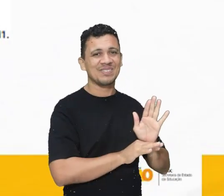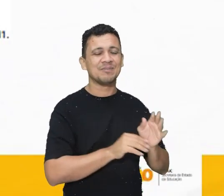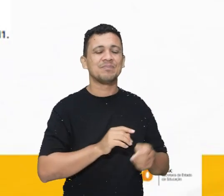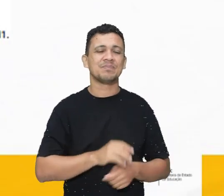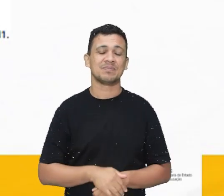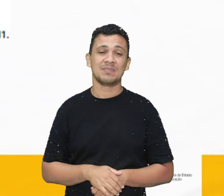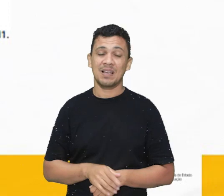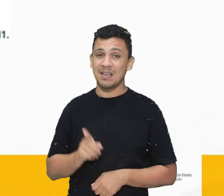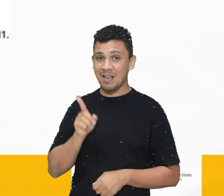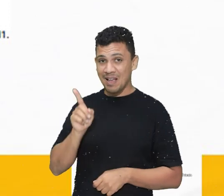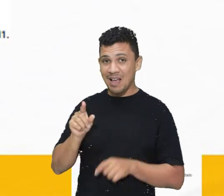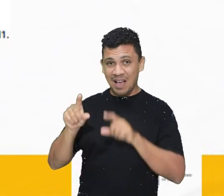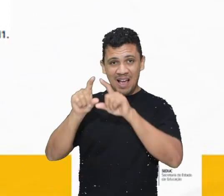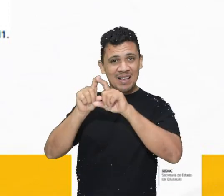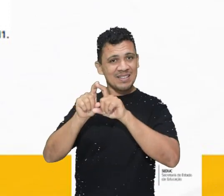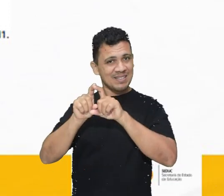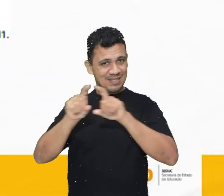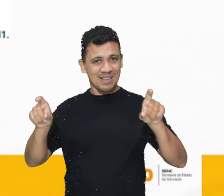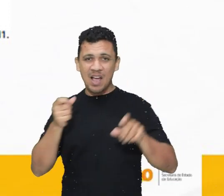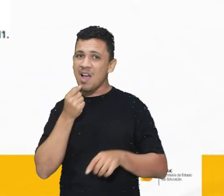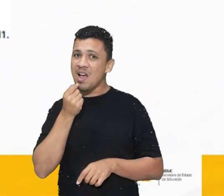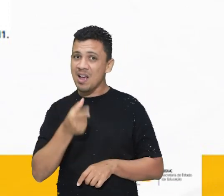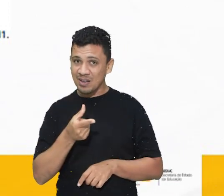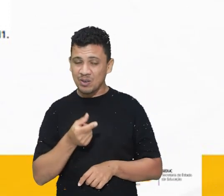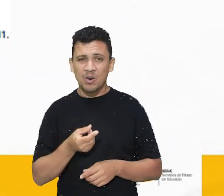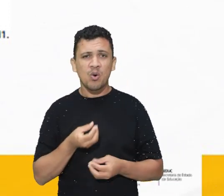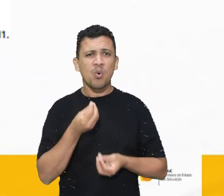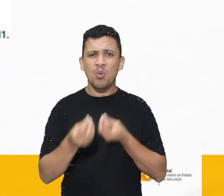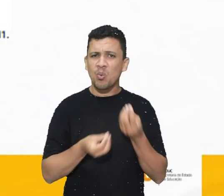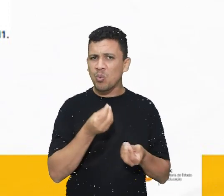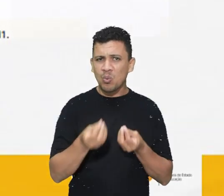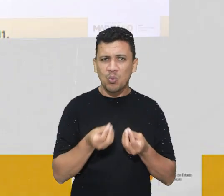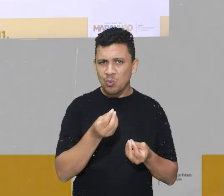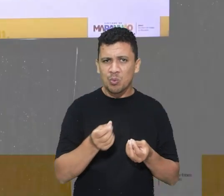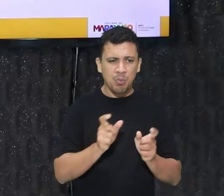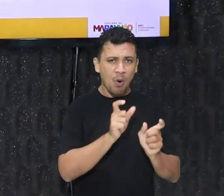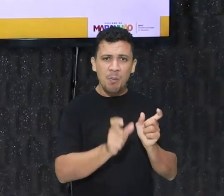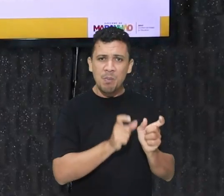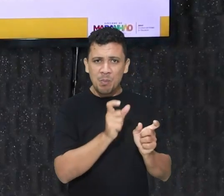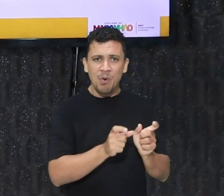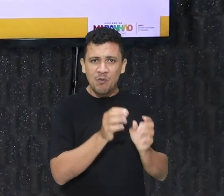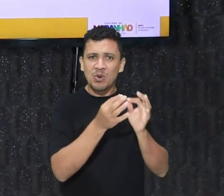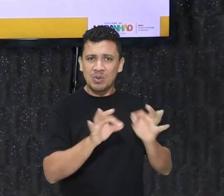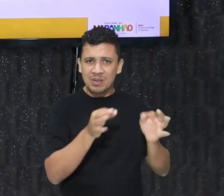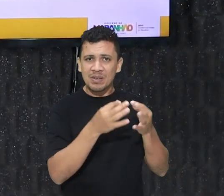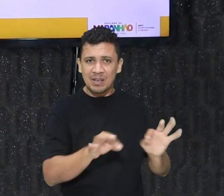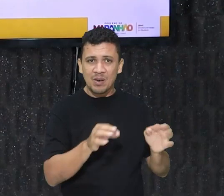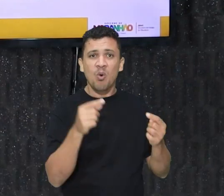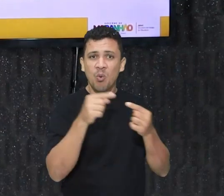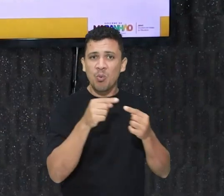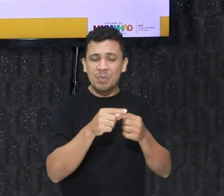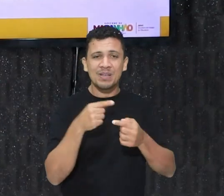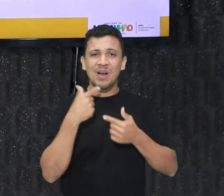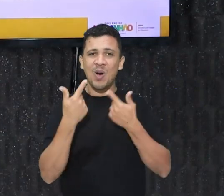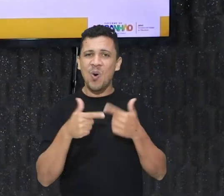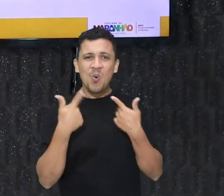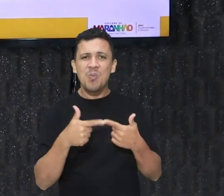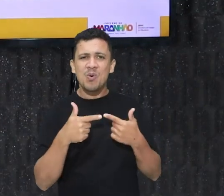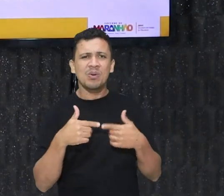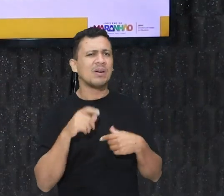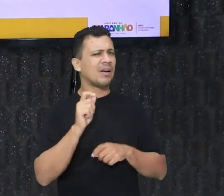Nessa charge, o recurso morfossintático que colabora para o efeito de humor está indicado pelo ou